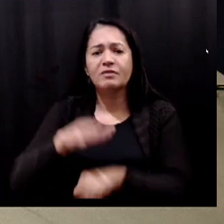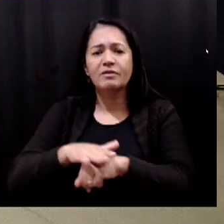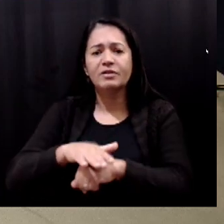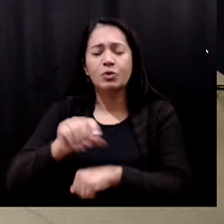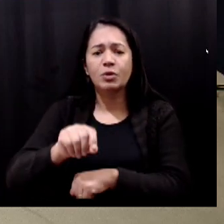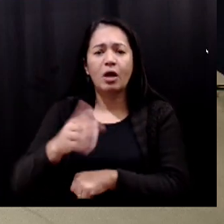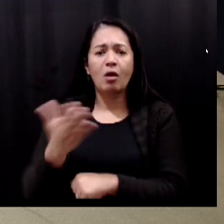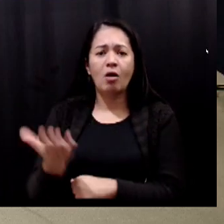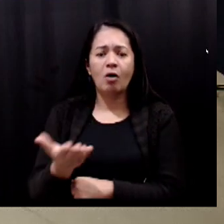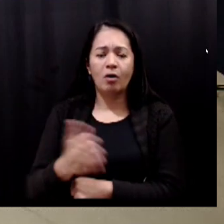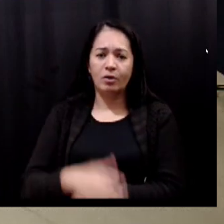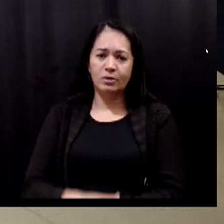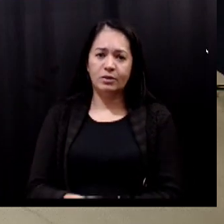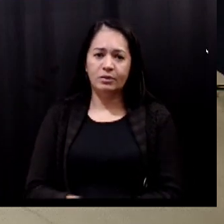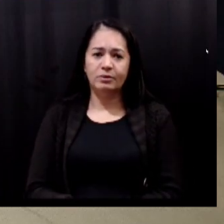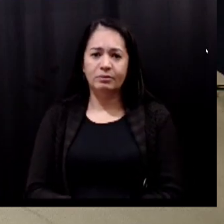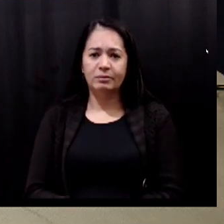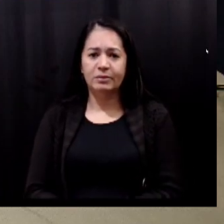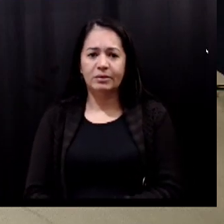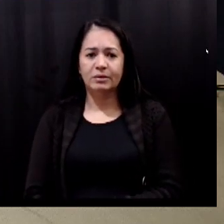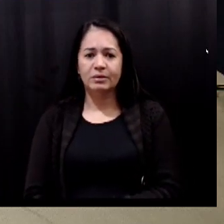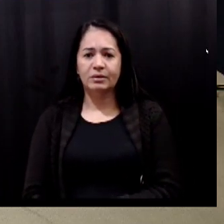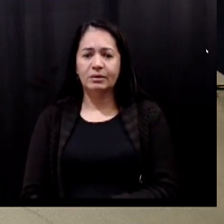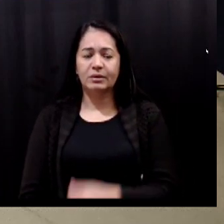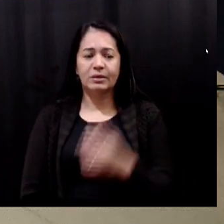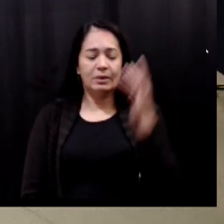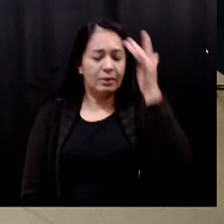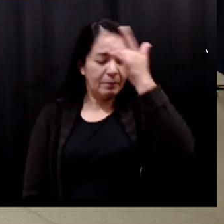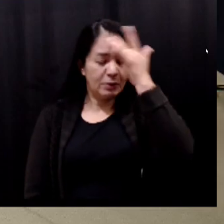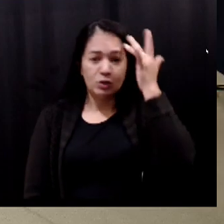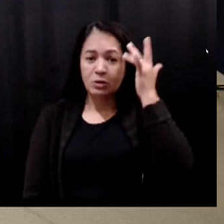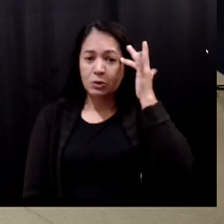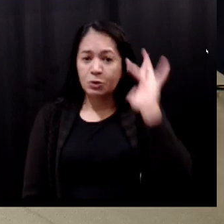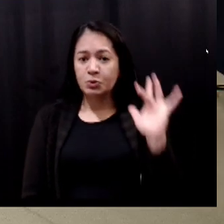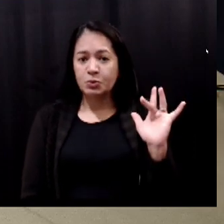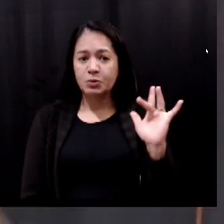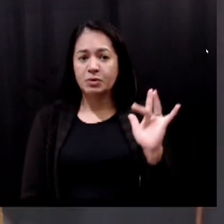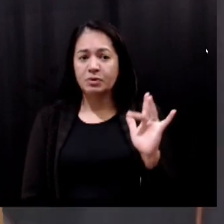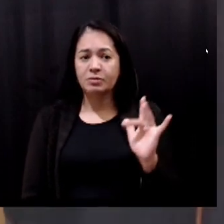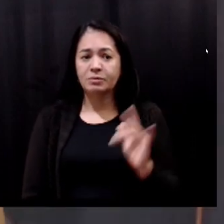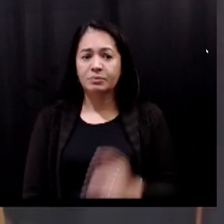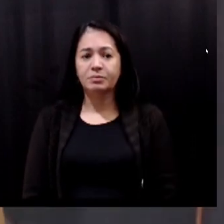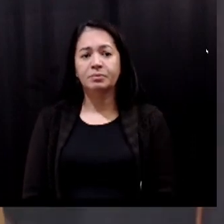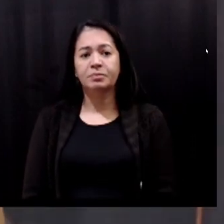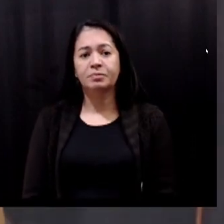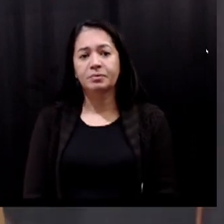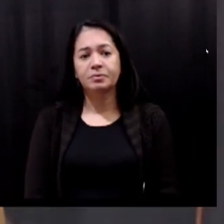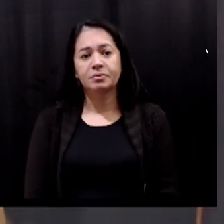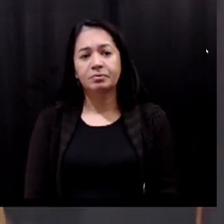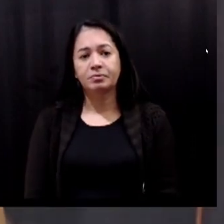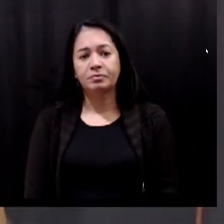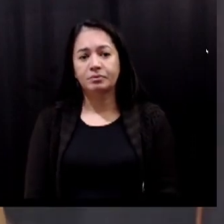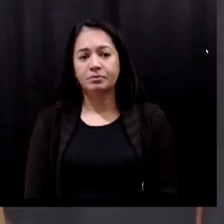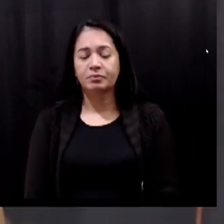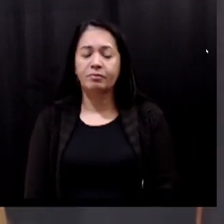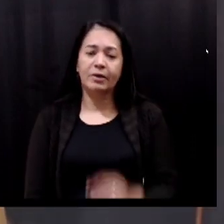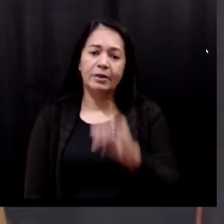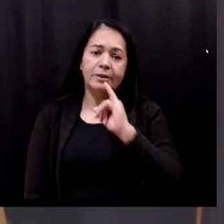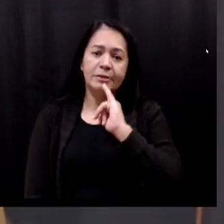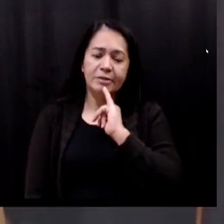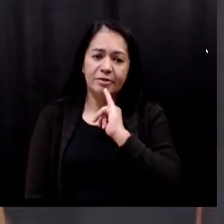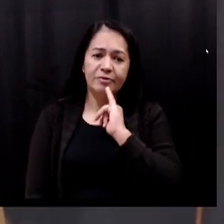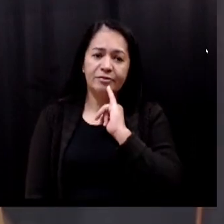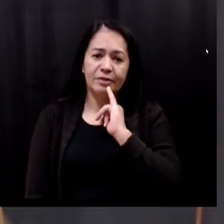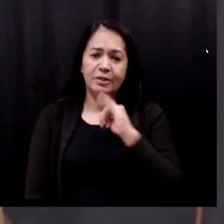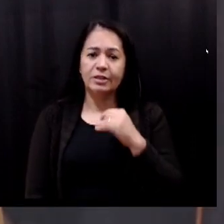que não tem a resposta. Sim, nossa, maravilhosa essa pergunta, Rúbia. Então, infelizmente, dentro da nossa cultura, a gente